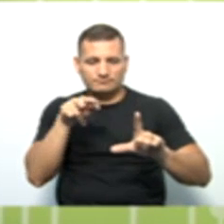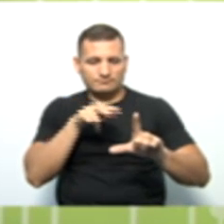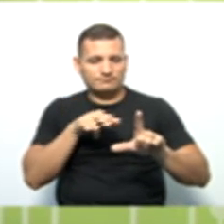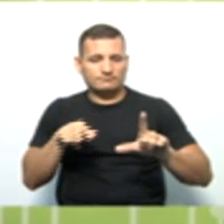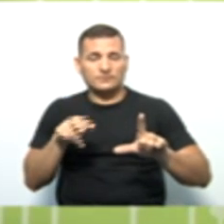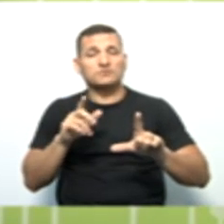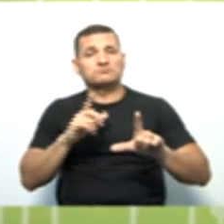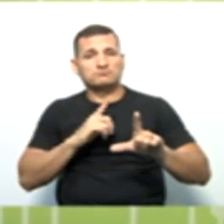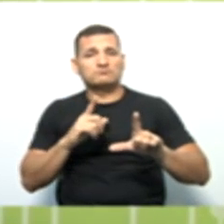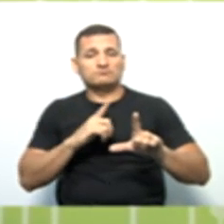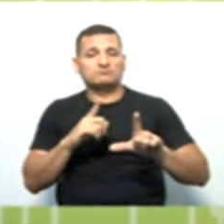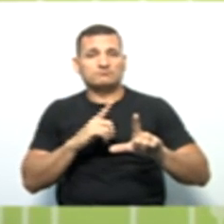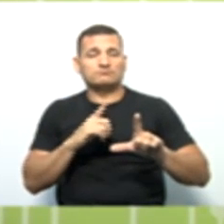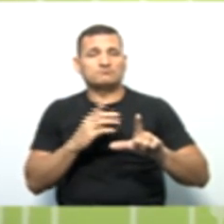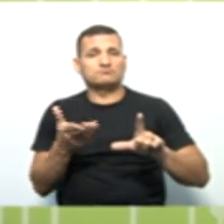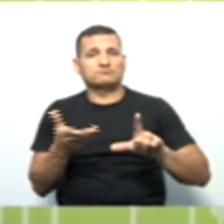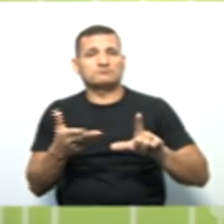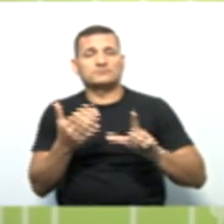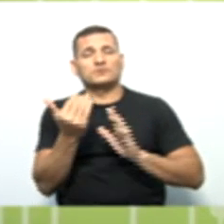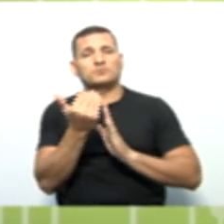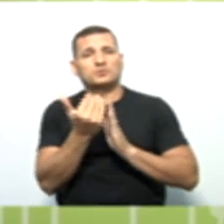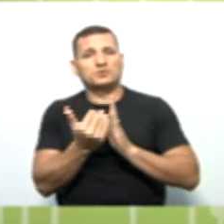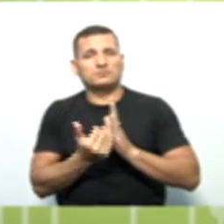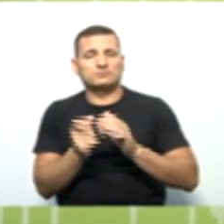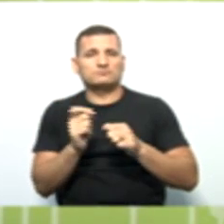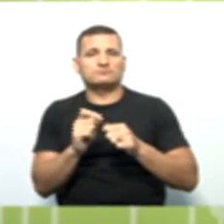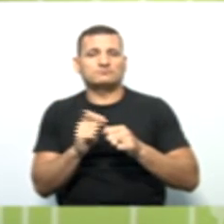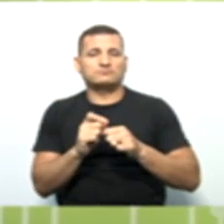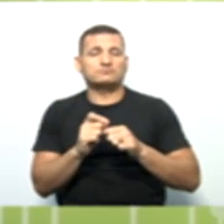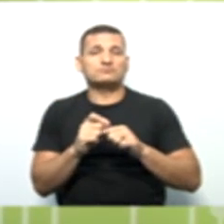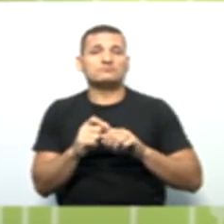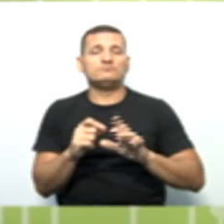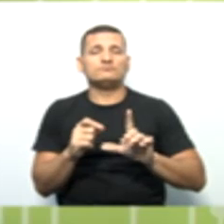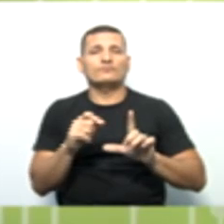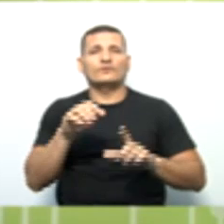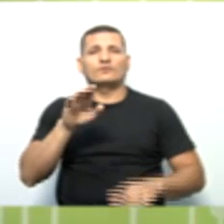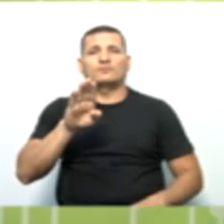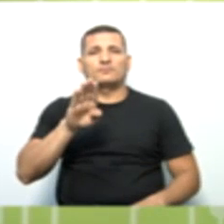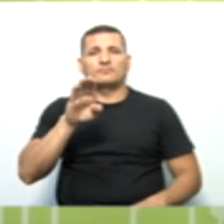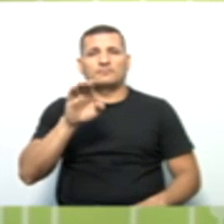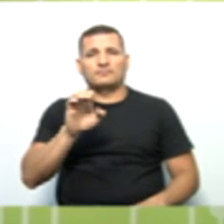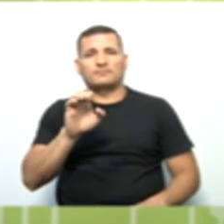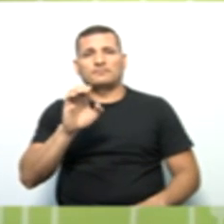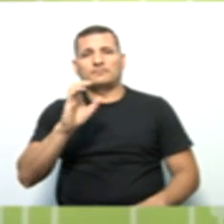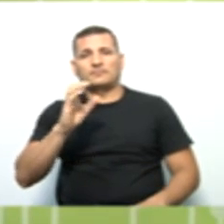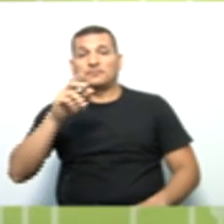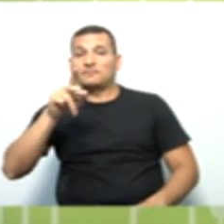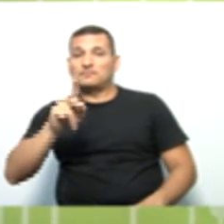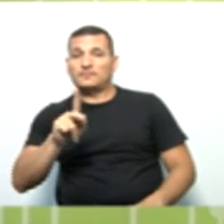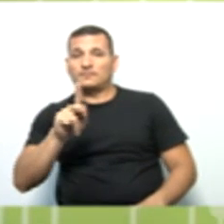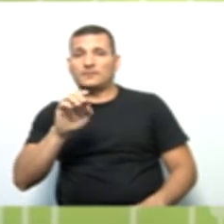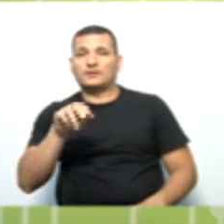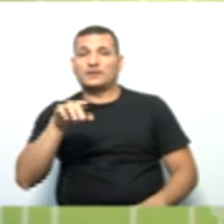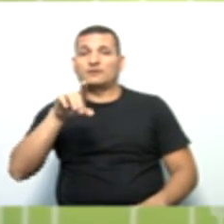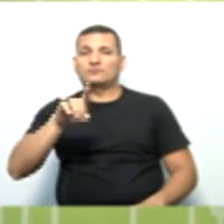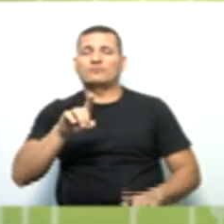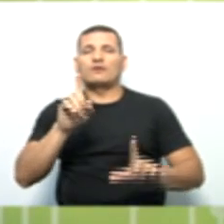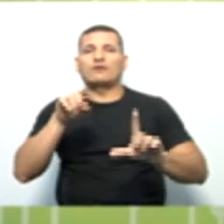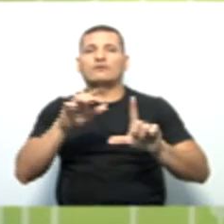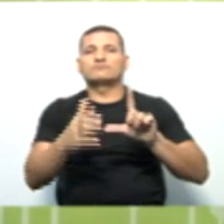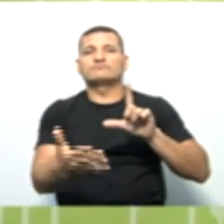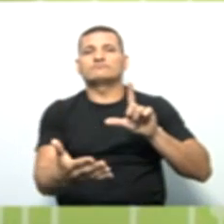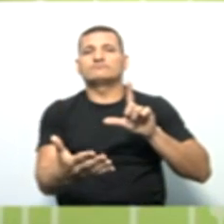até programas que te constroem tudo isso. O back-end já é o meu código fonte puro, as ações lá,